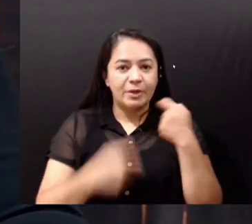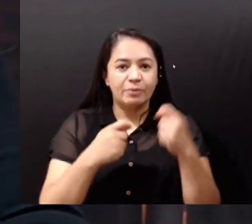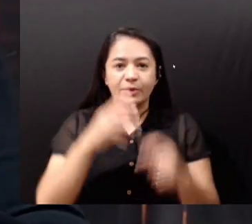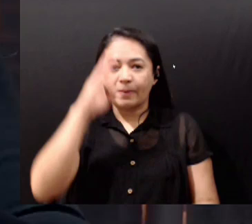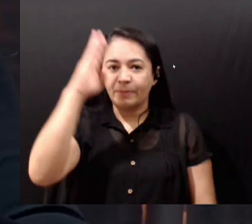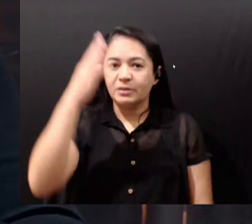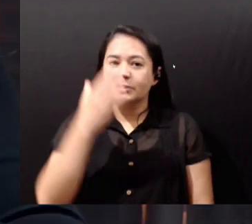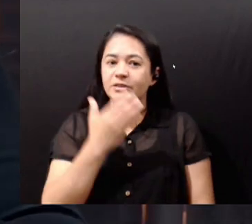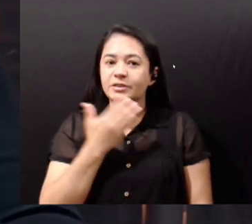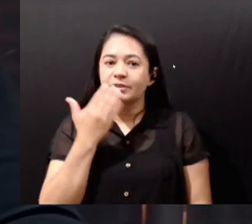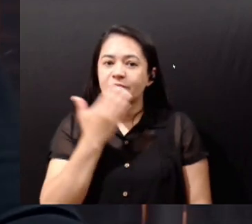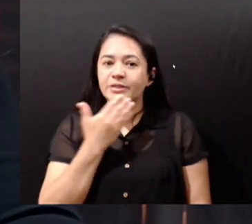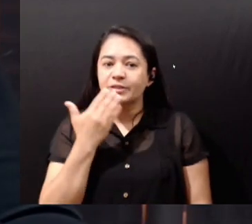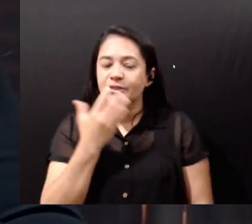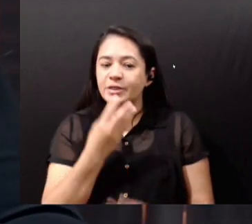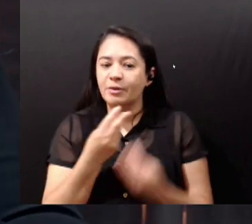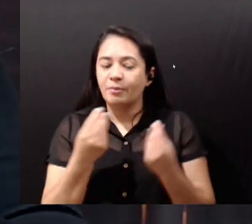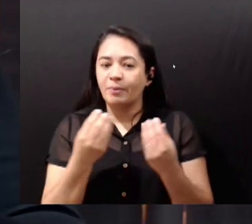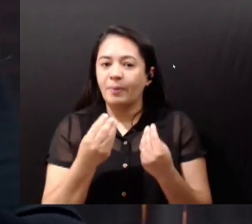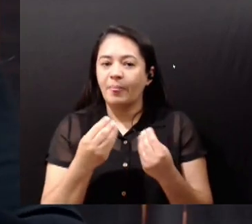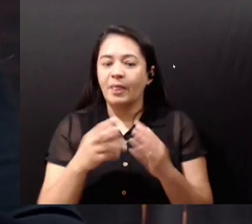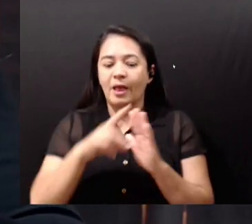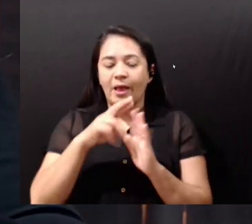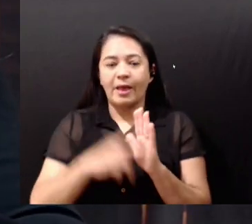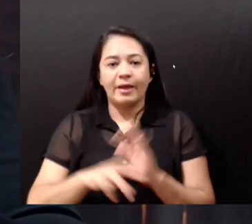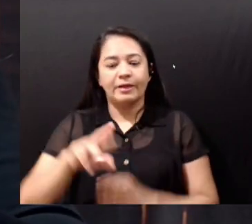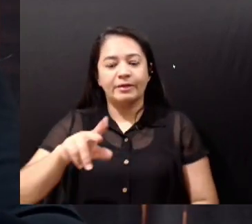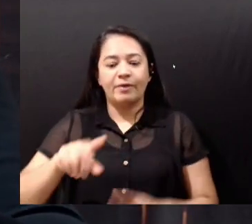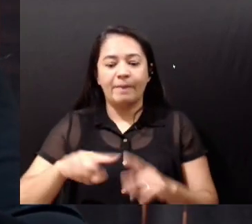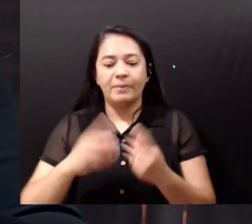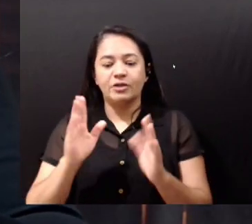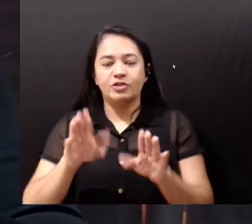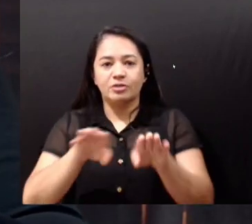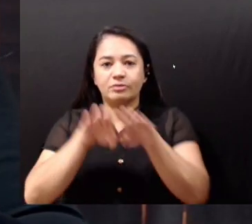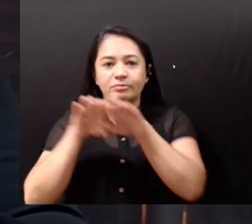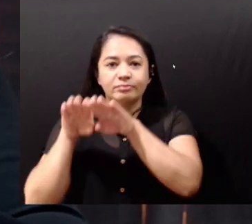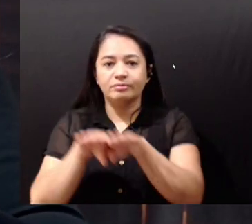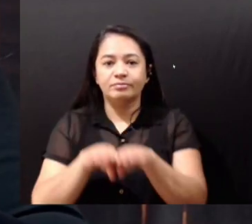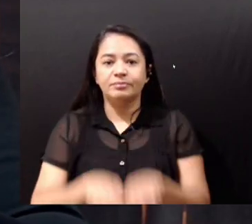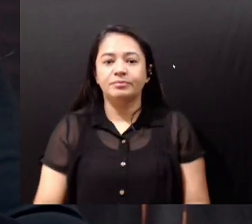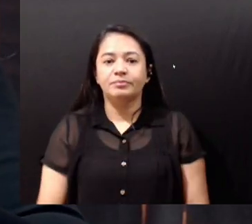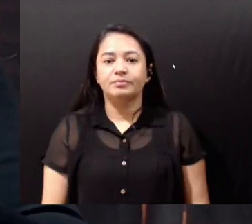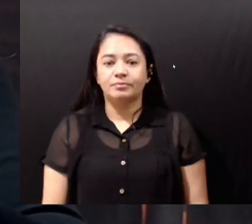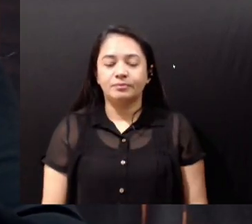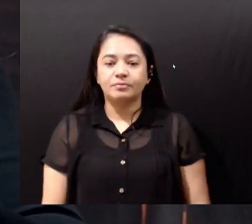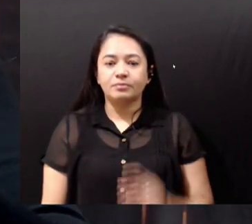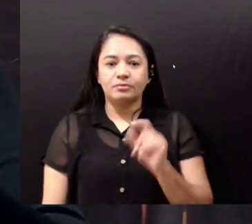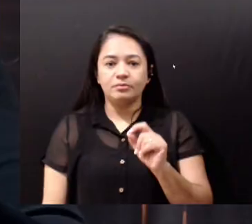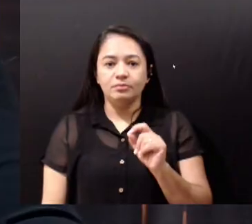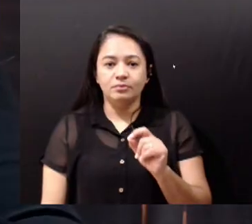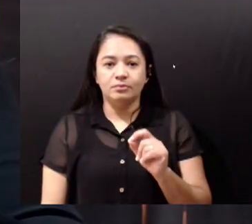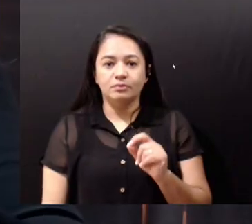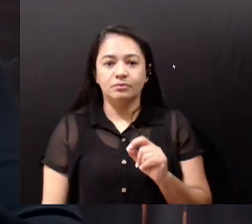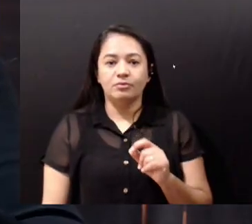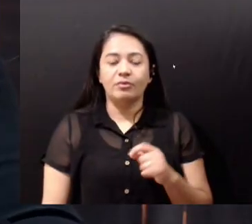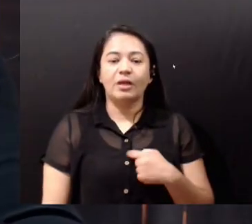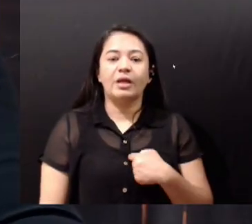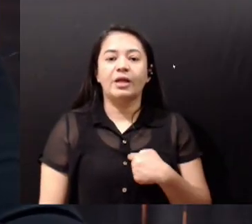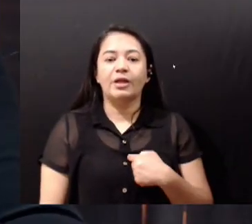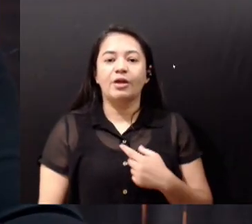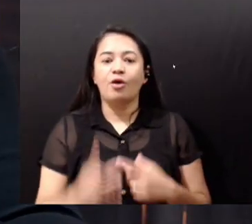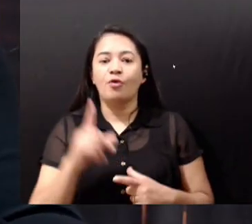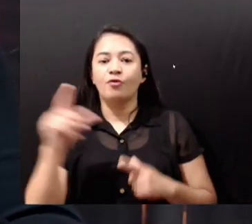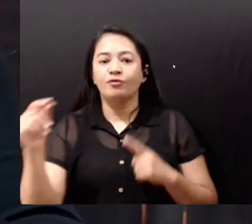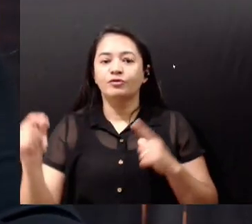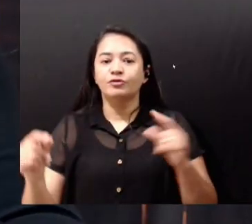uma regra, mas é um padrão que a gente já tem aí como direção de que eu estou fugindo de olhar para questões